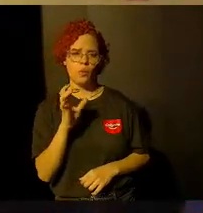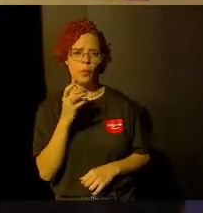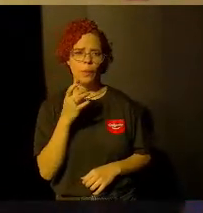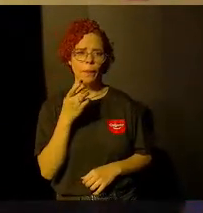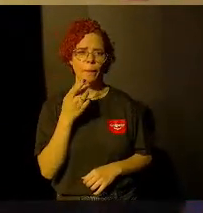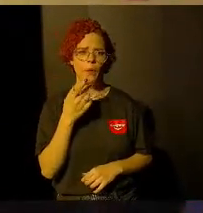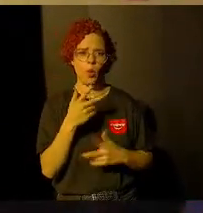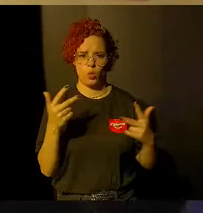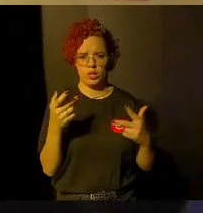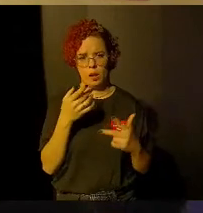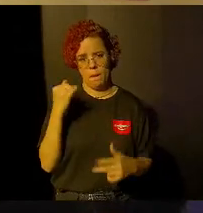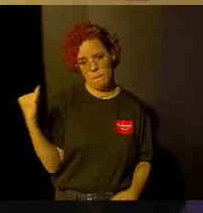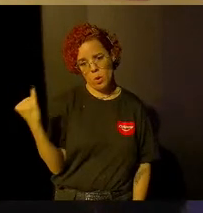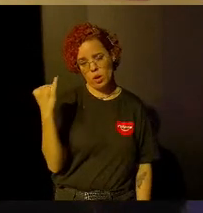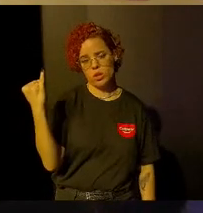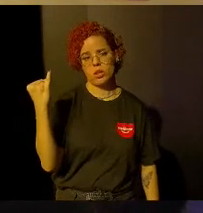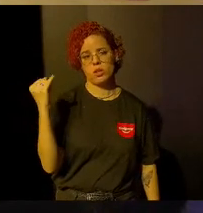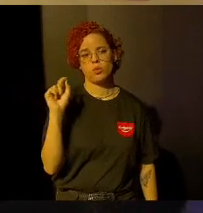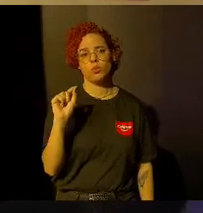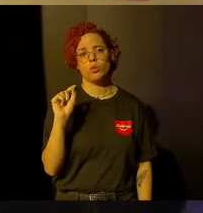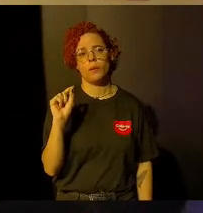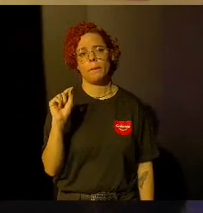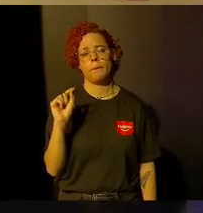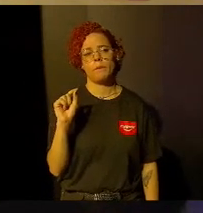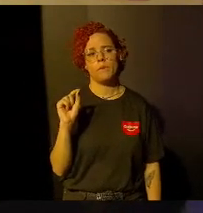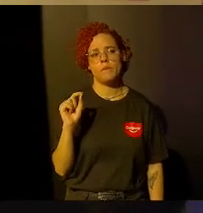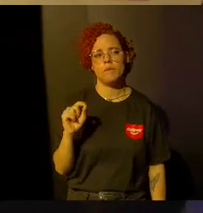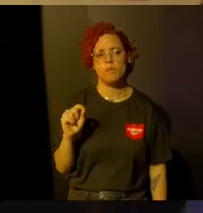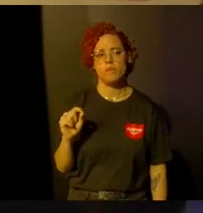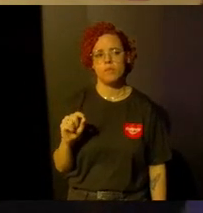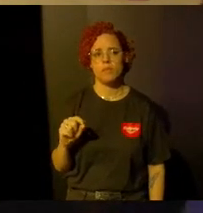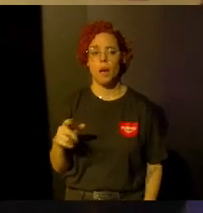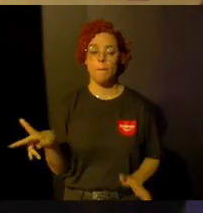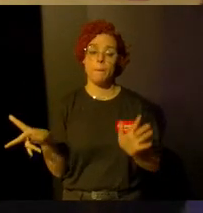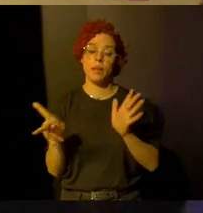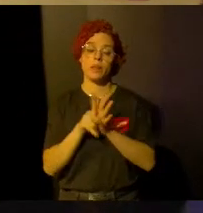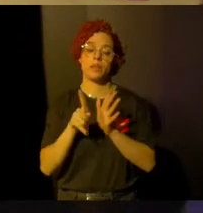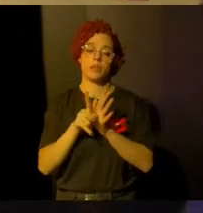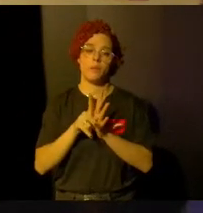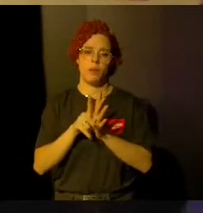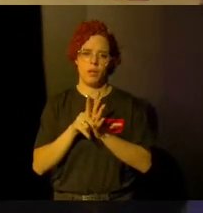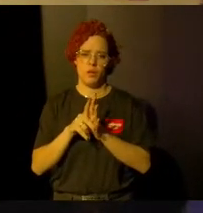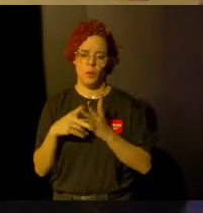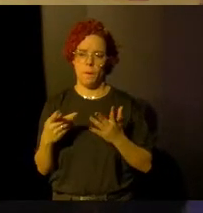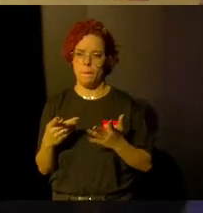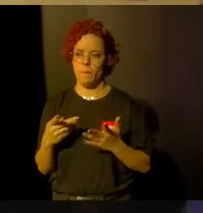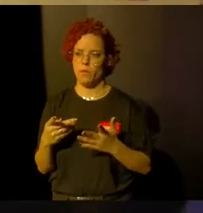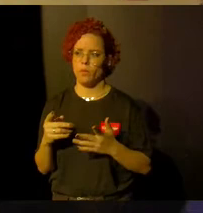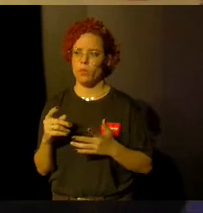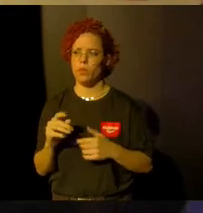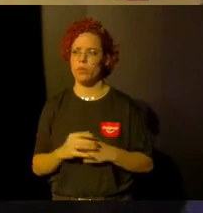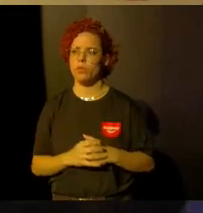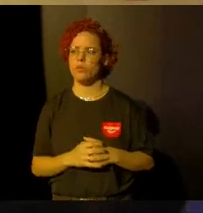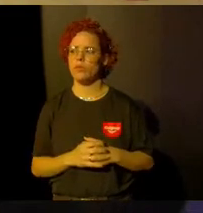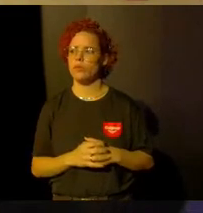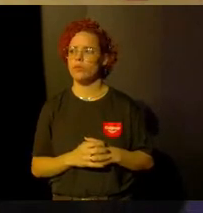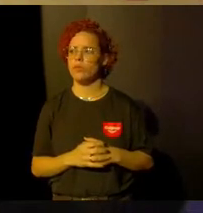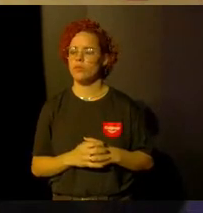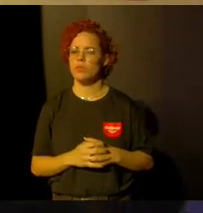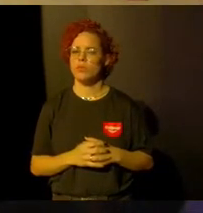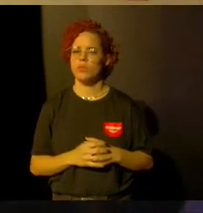eu entendo que aqui no Brasil se falo muita questão de pertencimento Mas vamos lá pertencimento nós estamos a falar